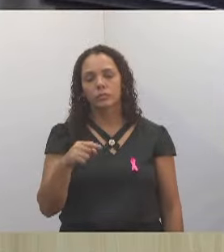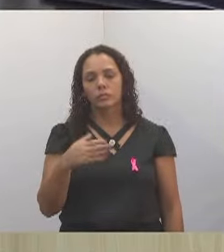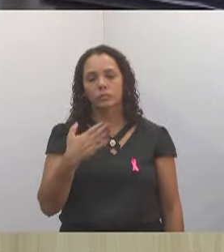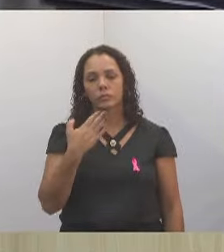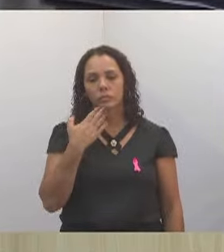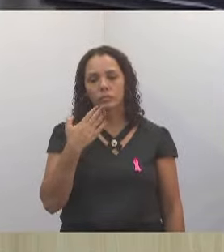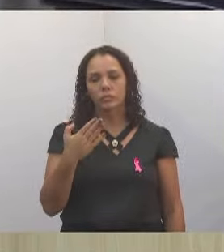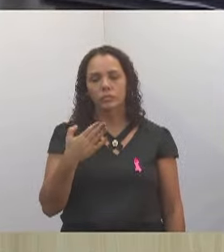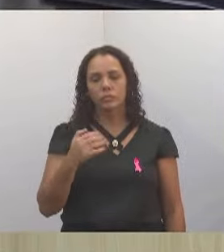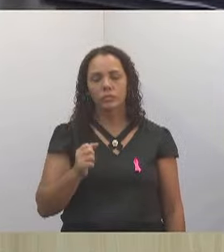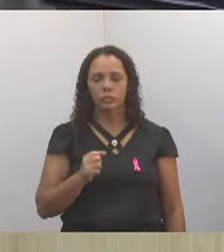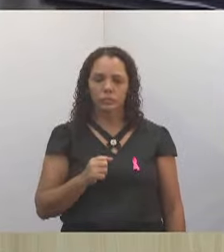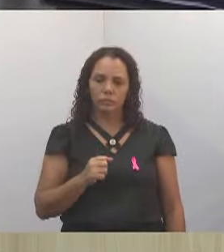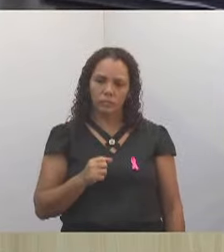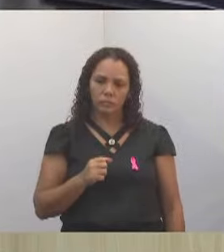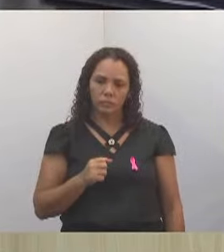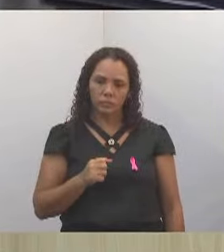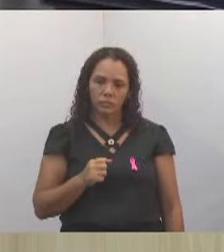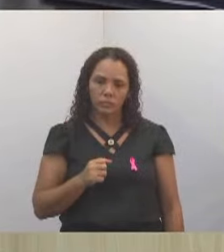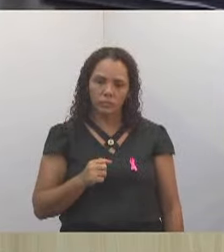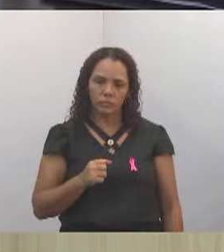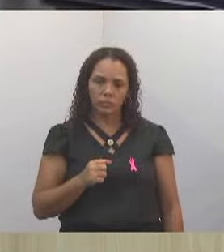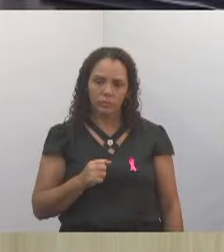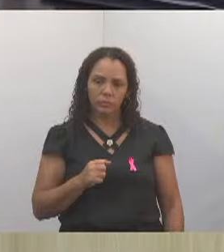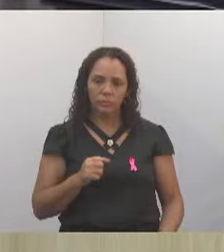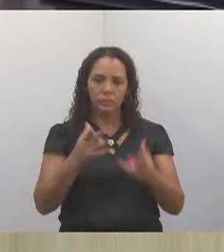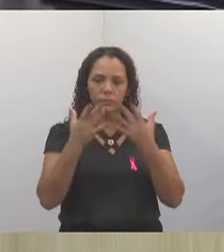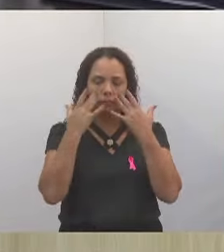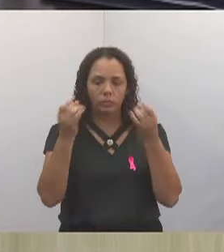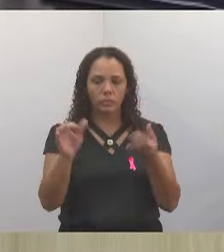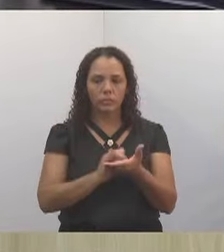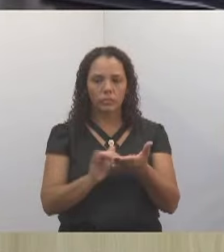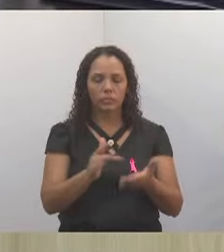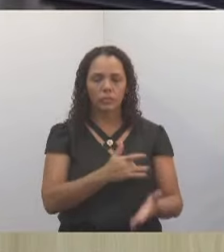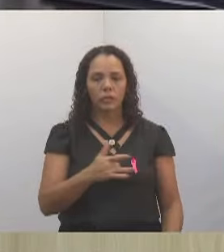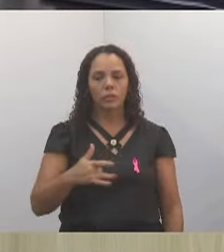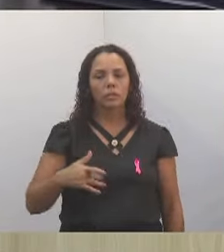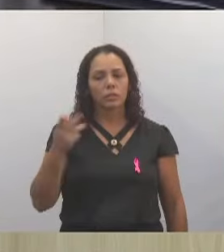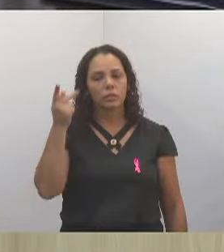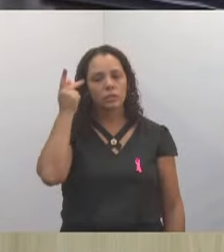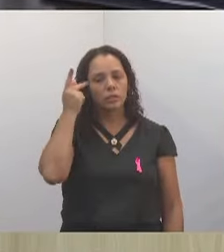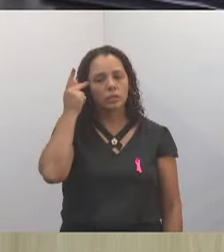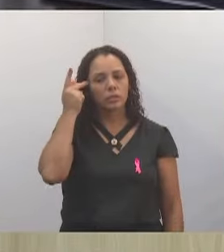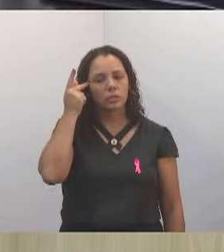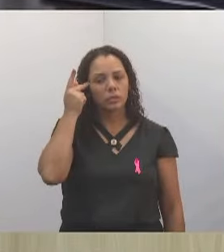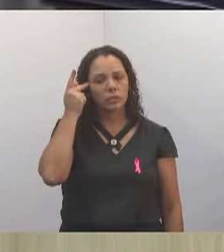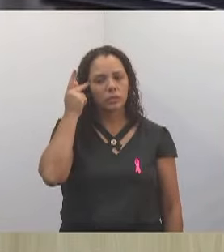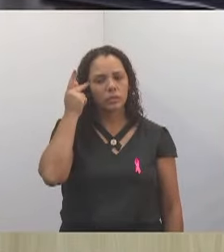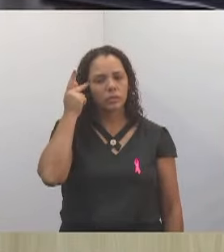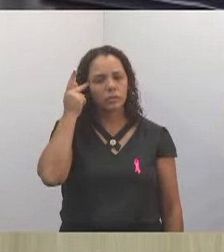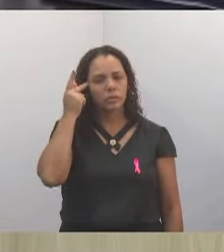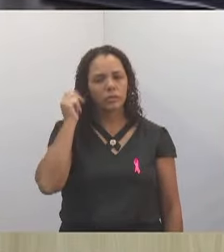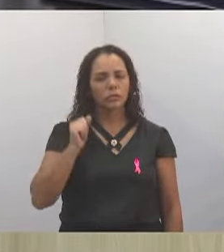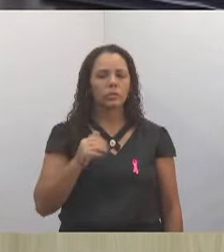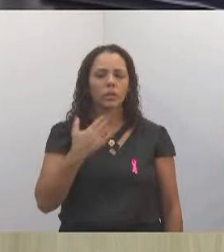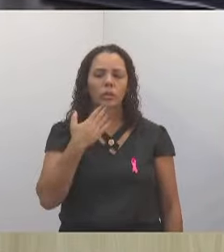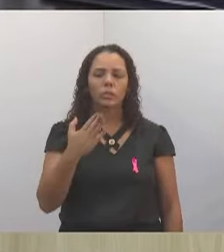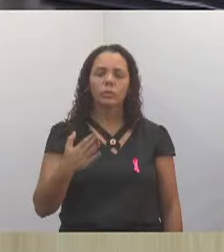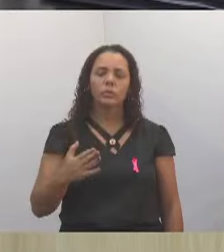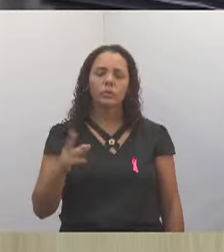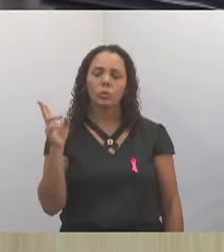visando especial atenção junto à Secretaria de Saúde do Estado de São Paulo, referente à